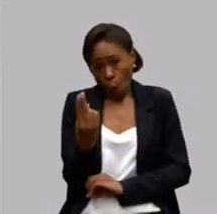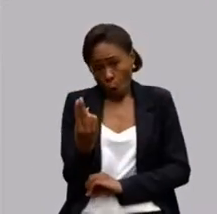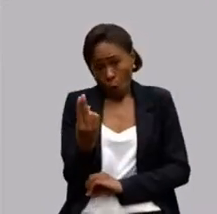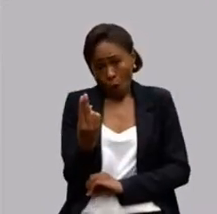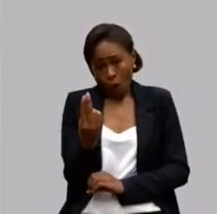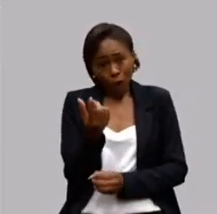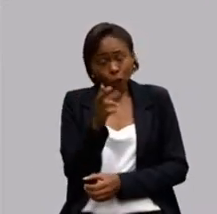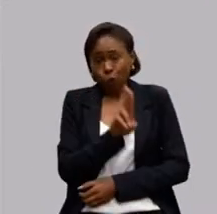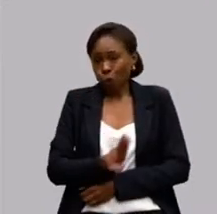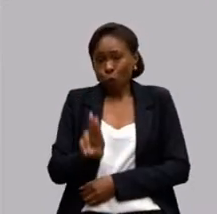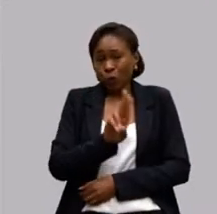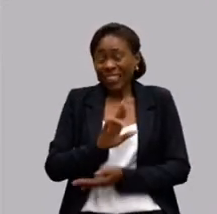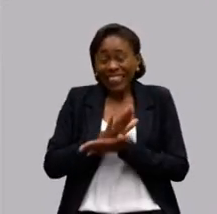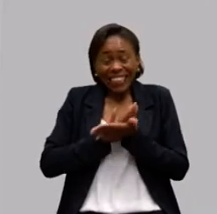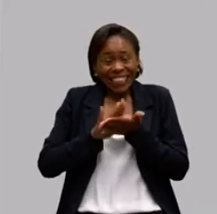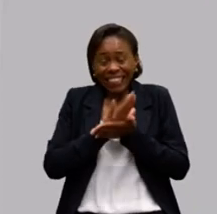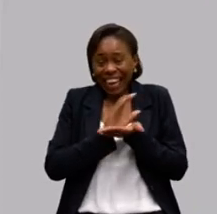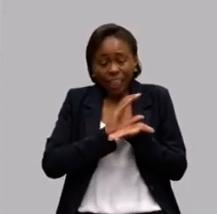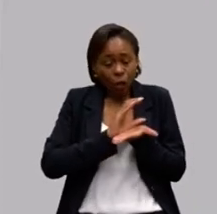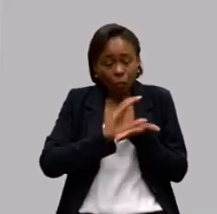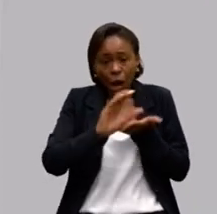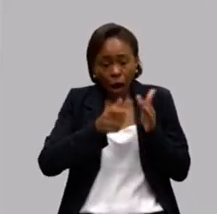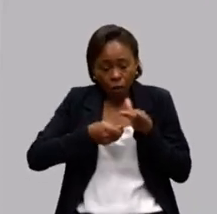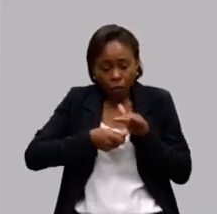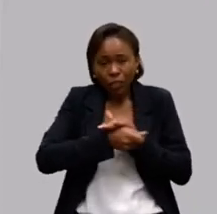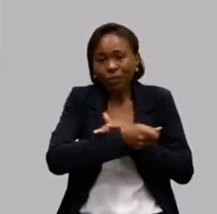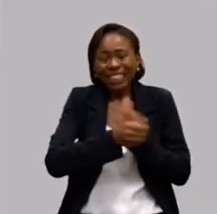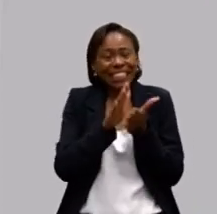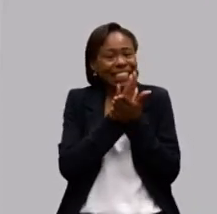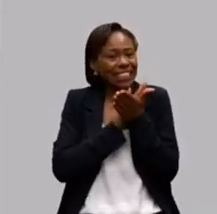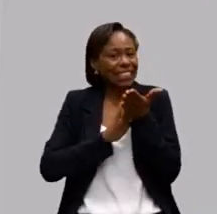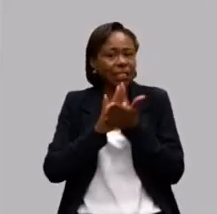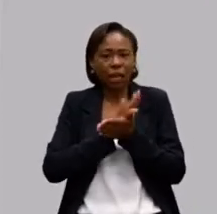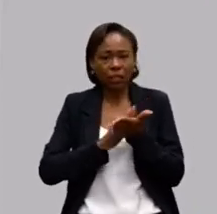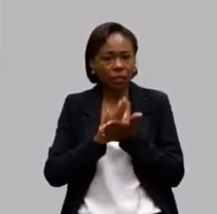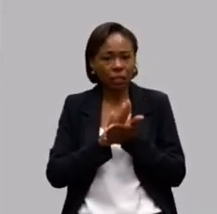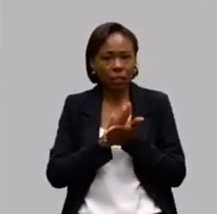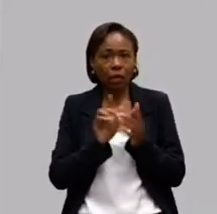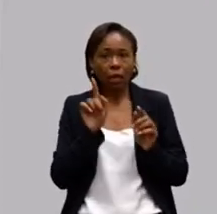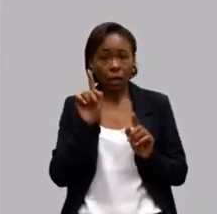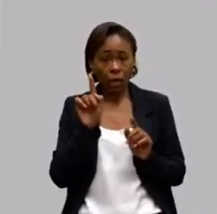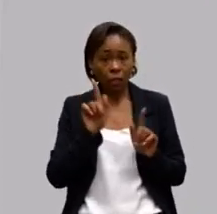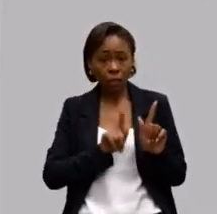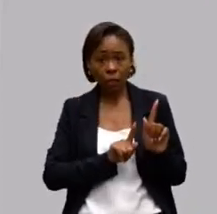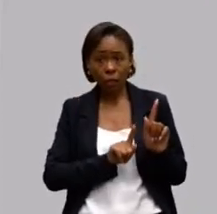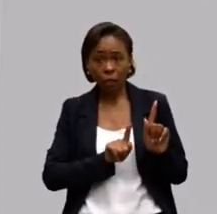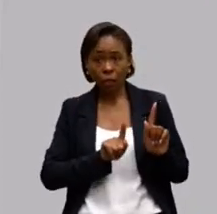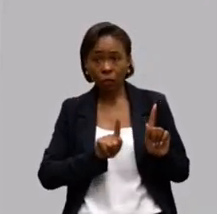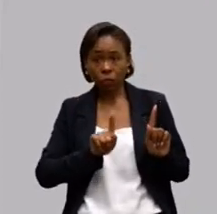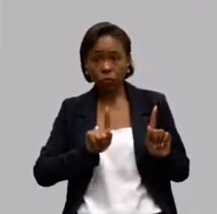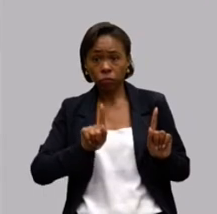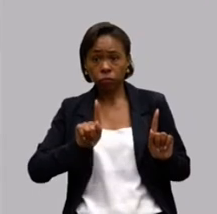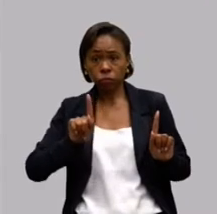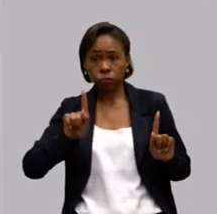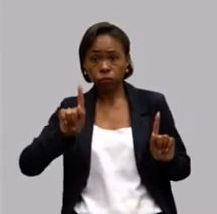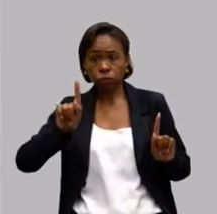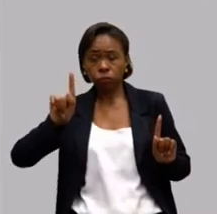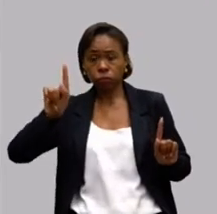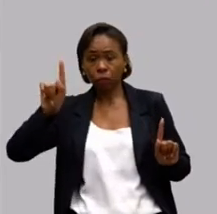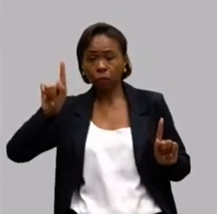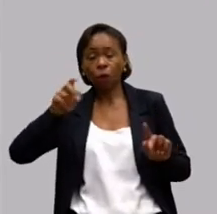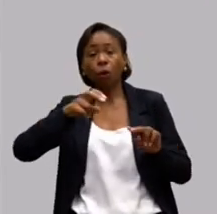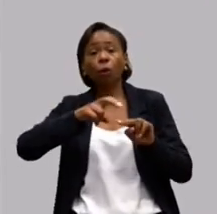centavo para investimento. Todo esse crescimento é de natureza financeira. São as amarras